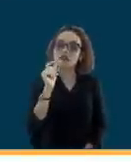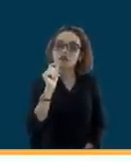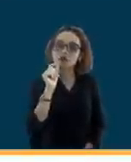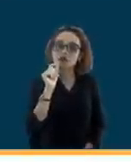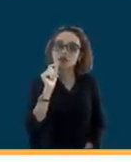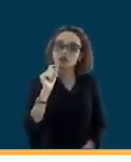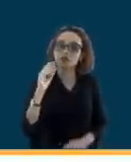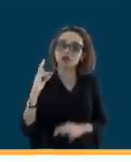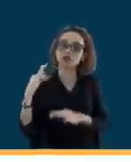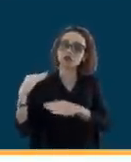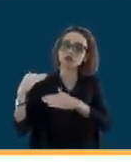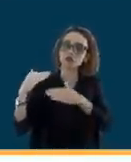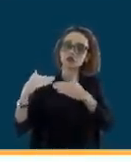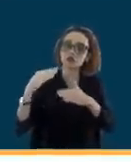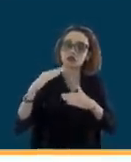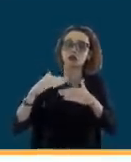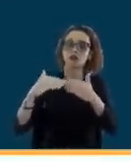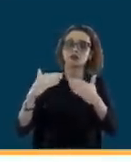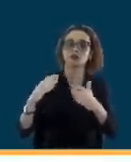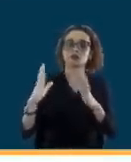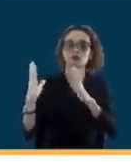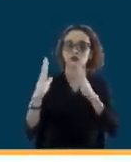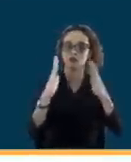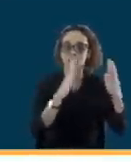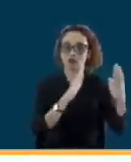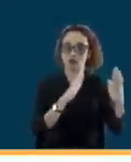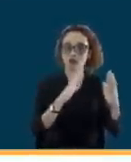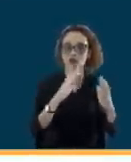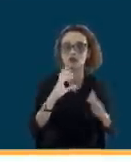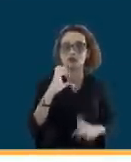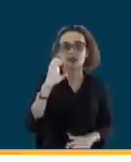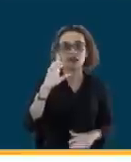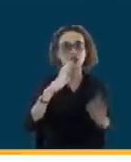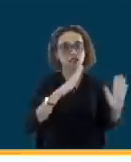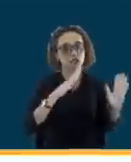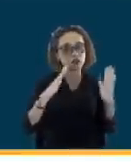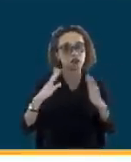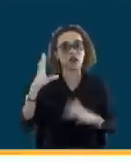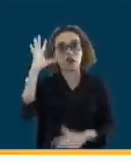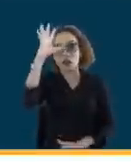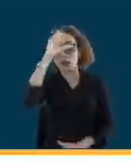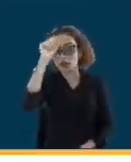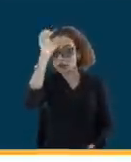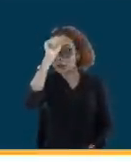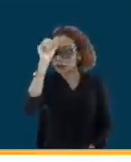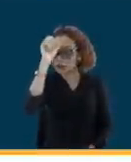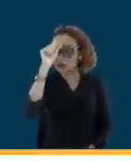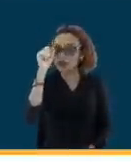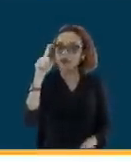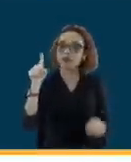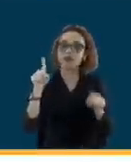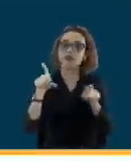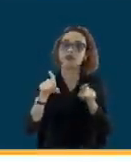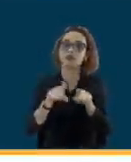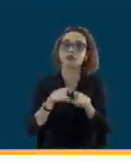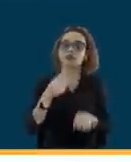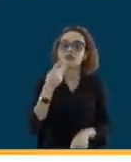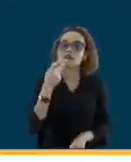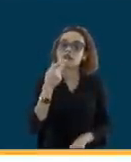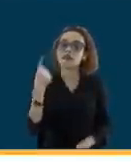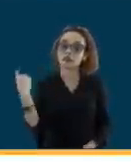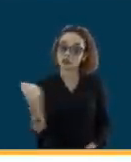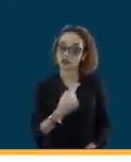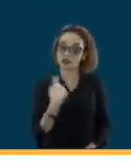processo, eu diria a vocês que foi um imenso processo de aprendizado, e dizer que para nós que participamos